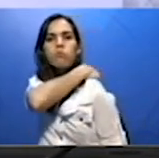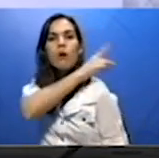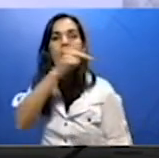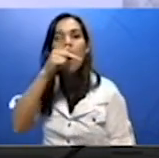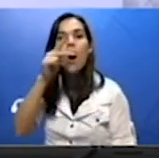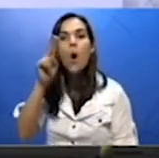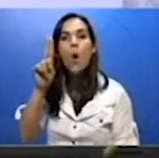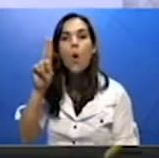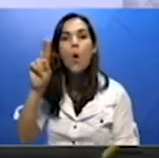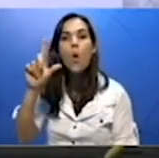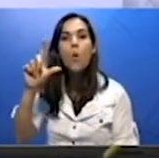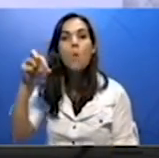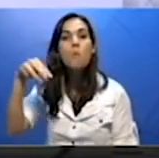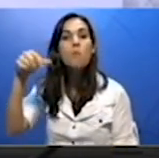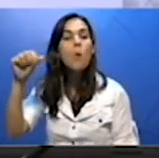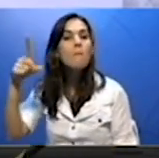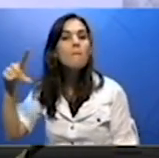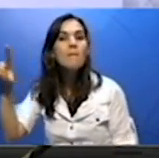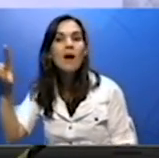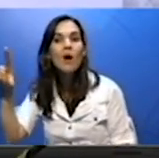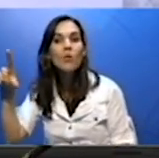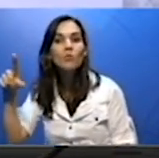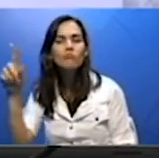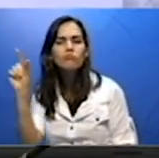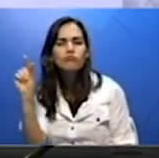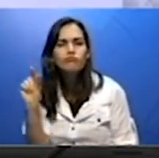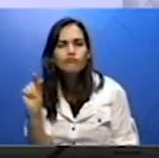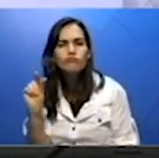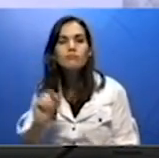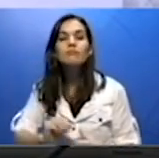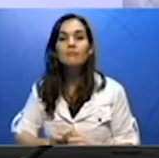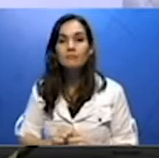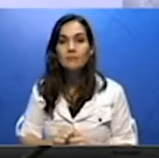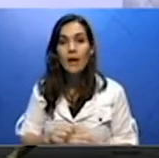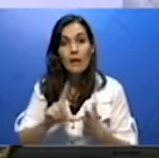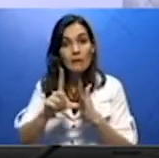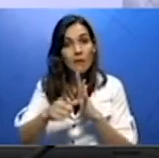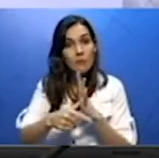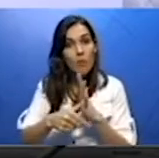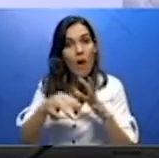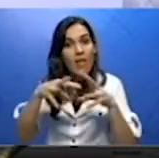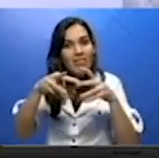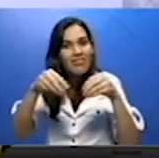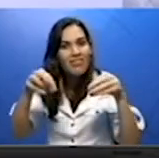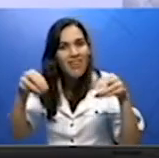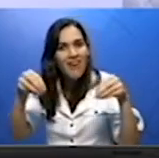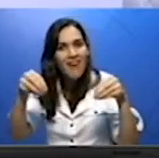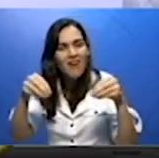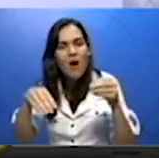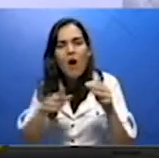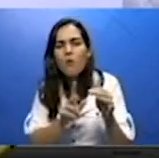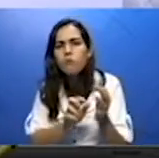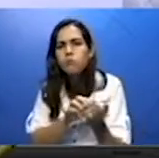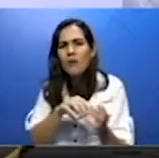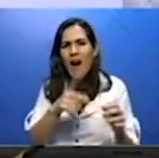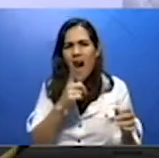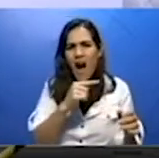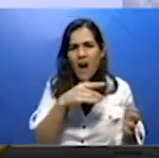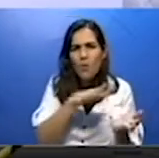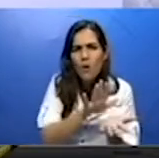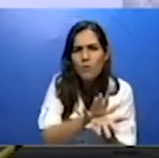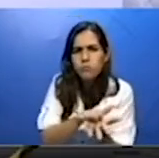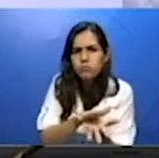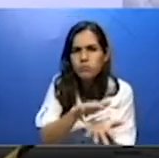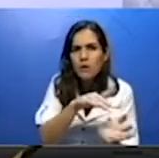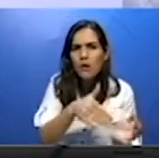possibilitou a partir desse grupo de animais a evoluir os animais terrestres que tem pulmões Lembrando que os animais aquáticos